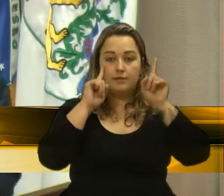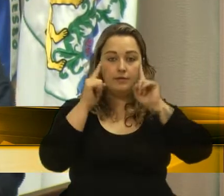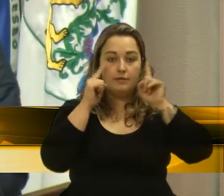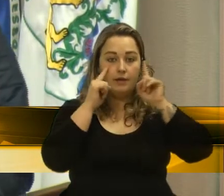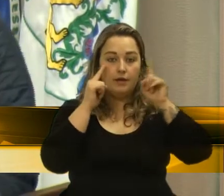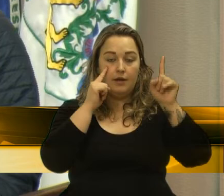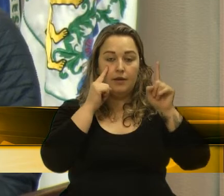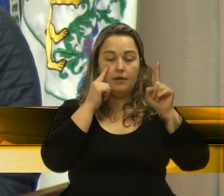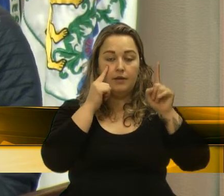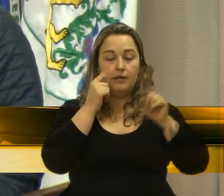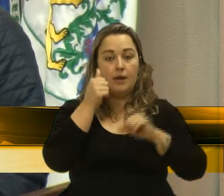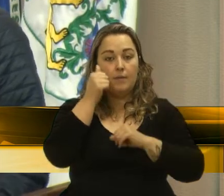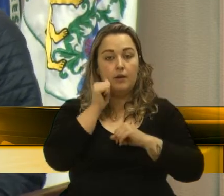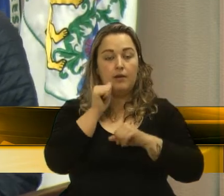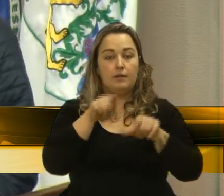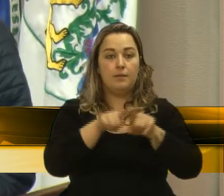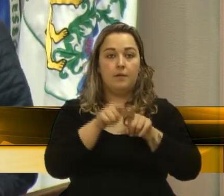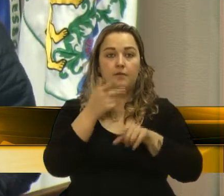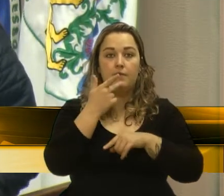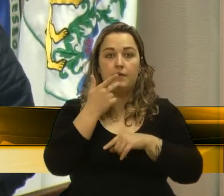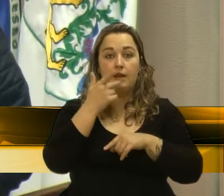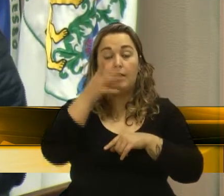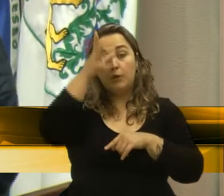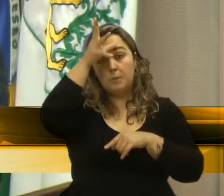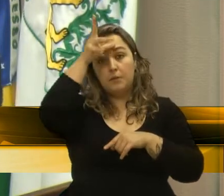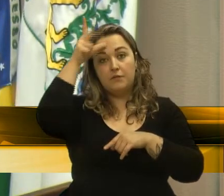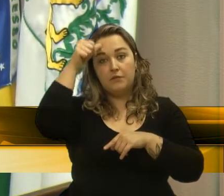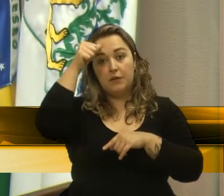disse que o prefeito deixa ela trabalhar.